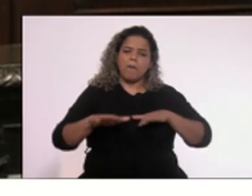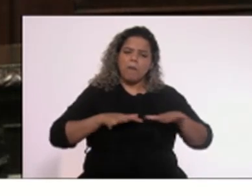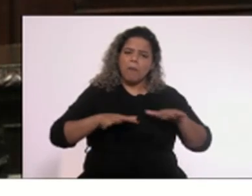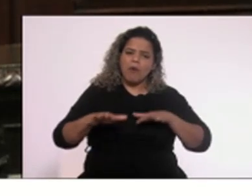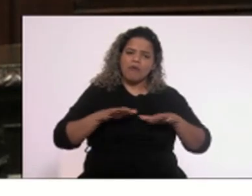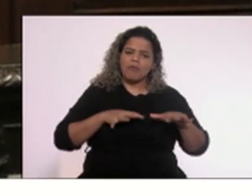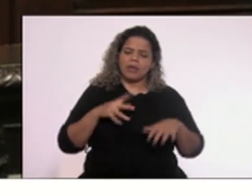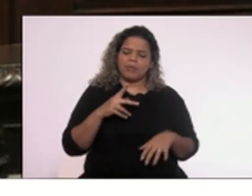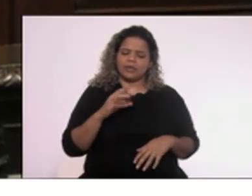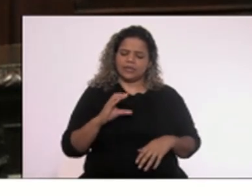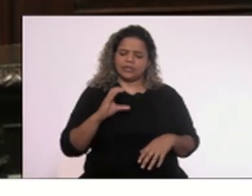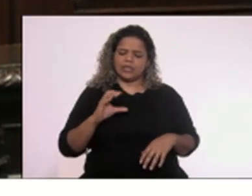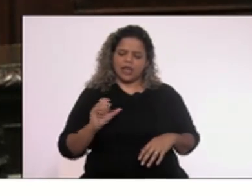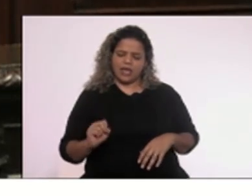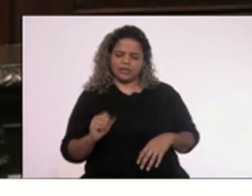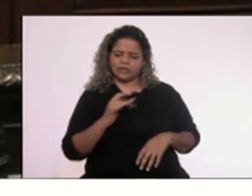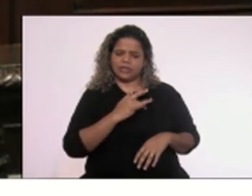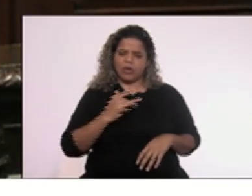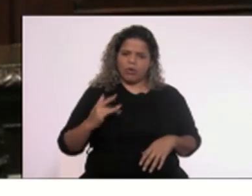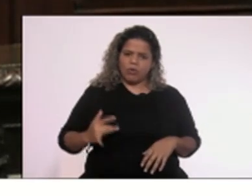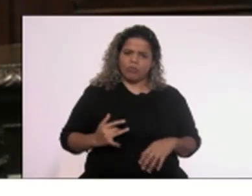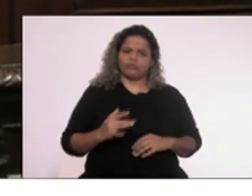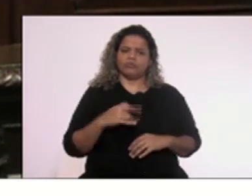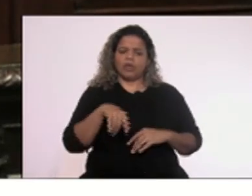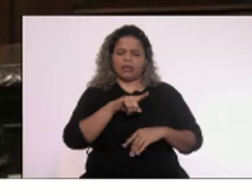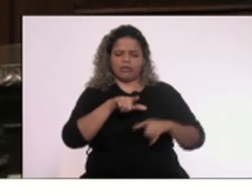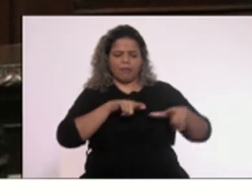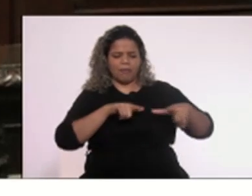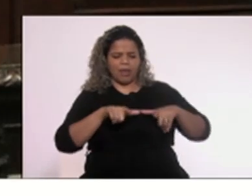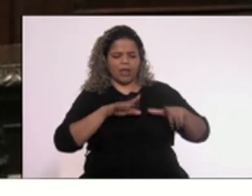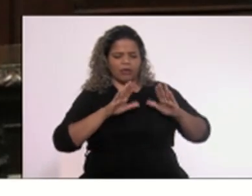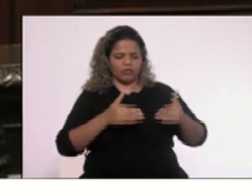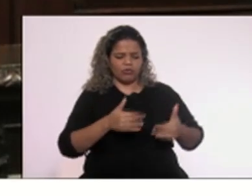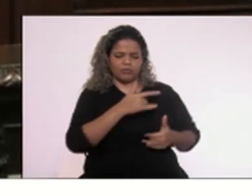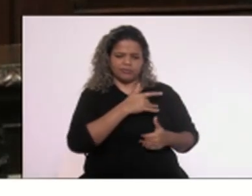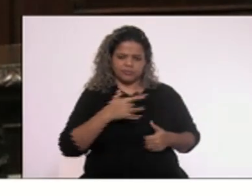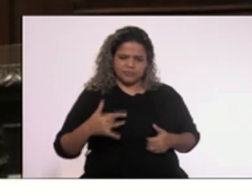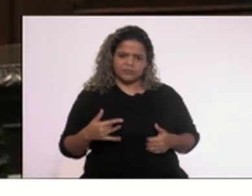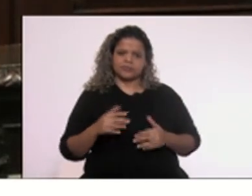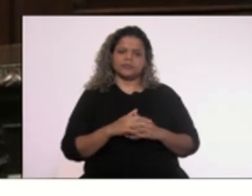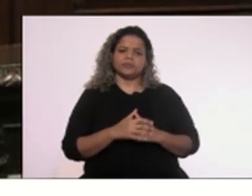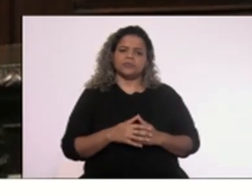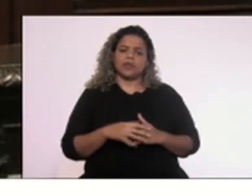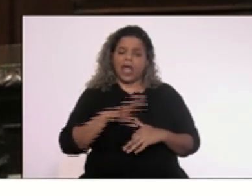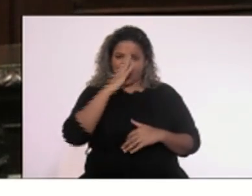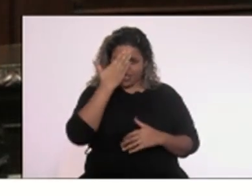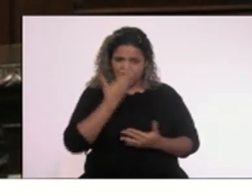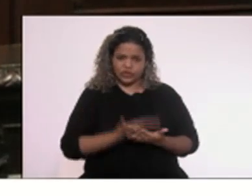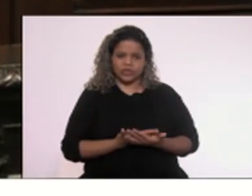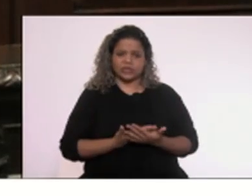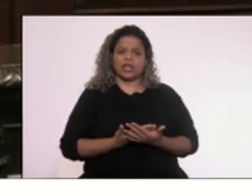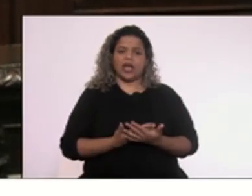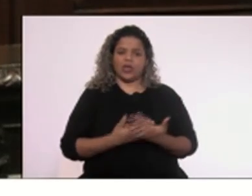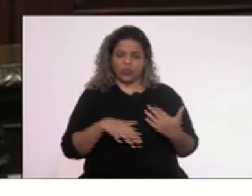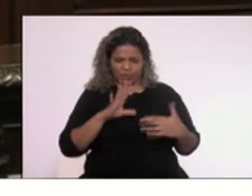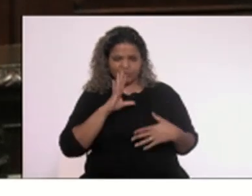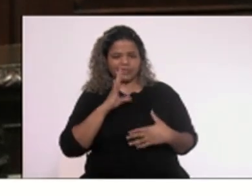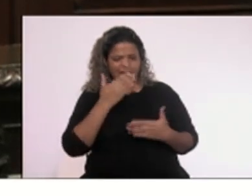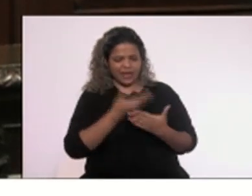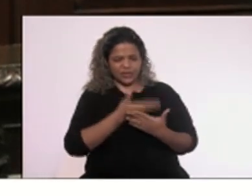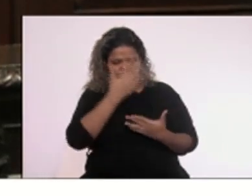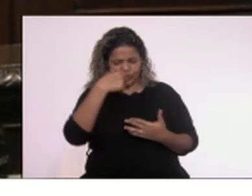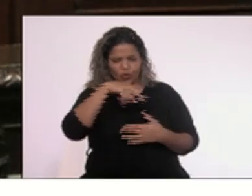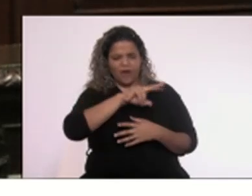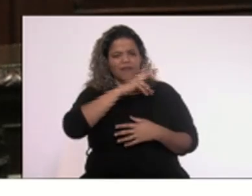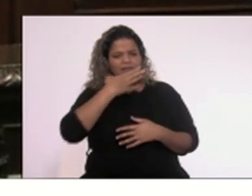movimento PCCS da Saúde, aos servidores da saúde, às servidoras da saúde, que têm acreditado, têm apostado